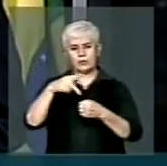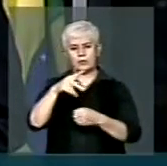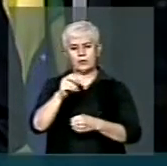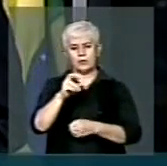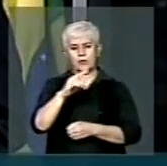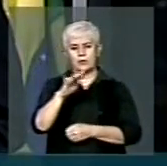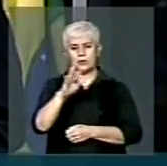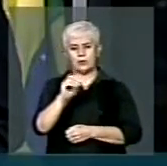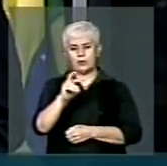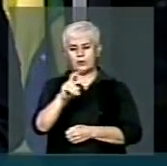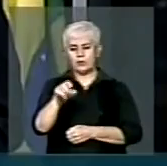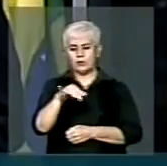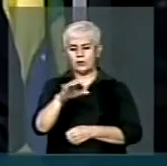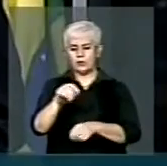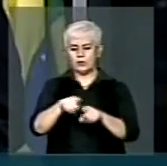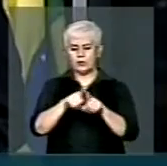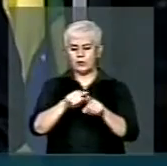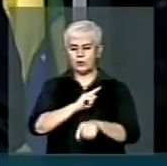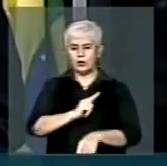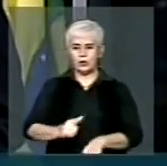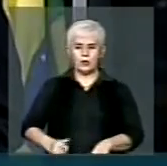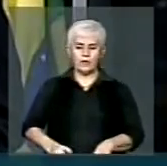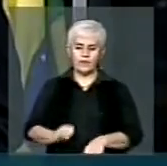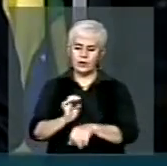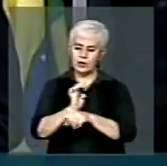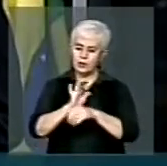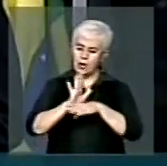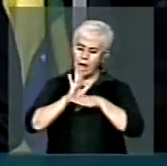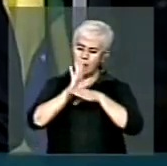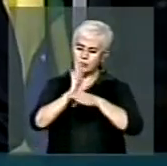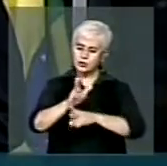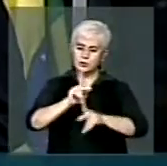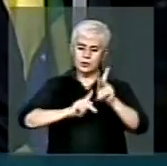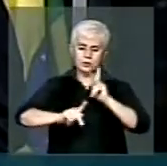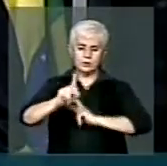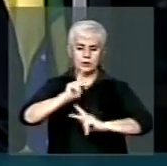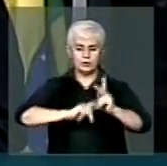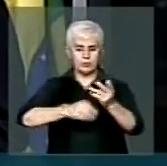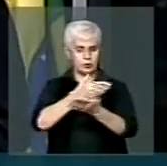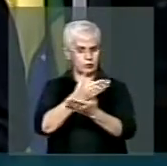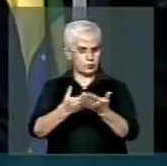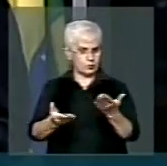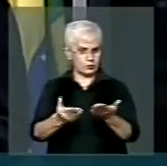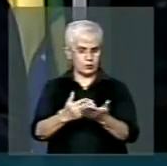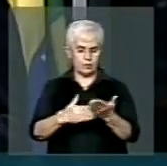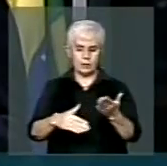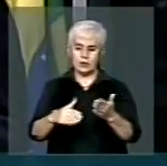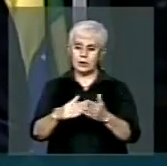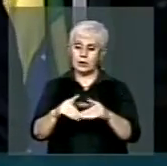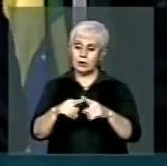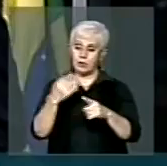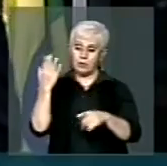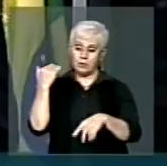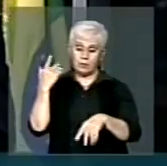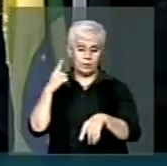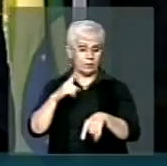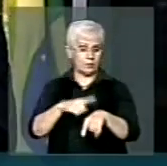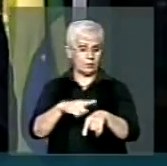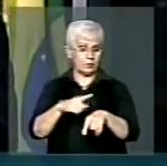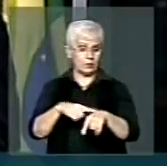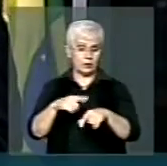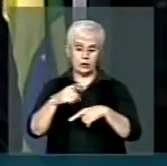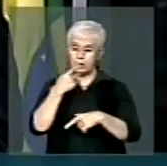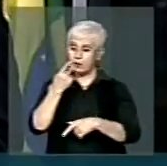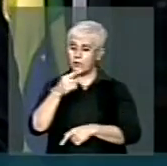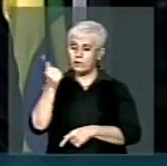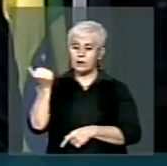pelo governo do estado na ajuda aos desabrigados. Mas o pior, naquela época já se dizia